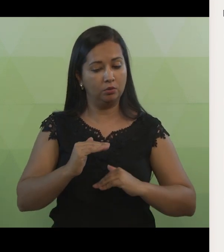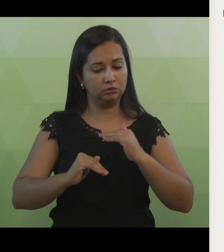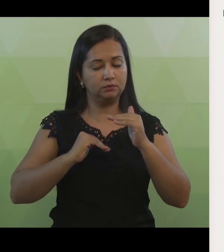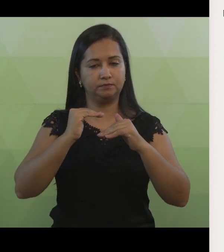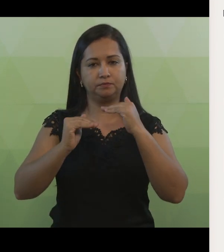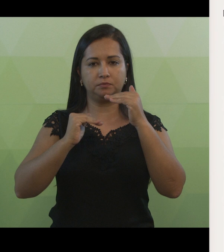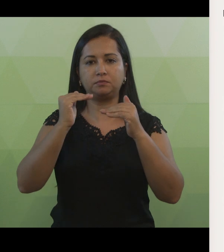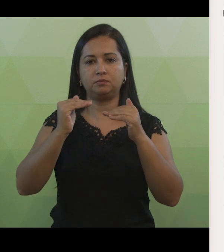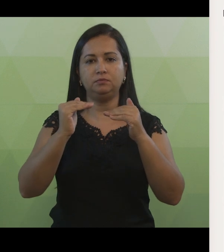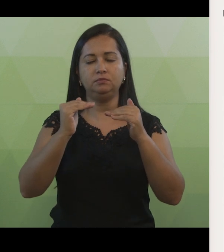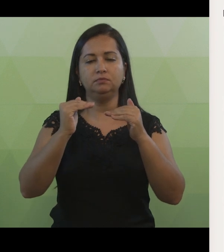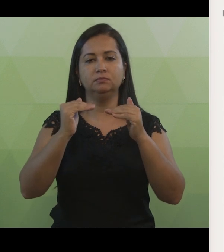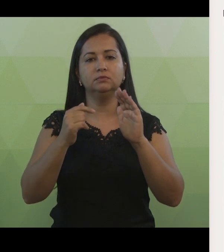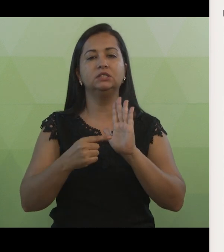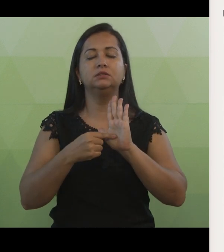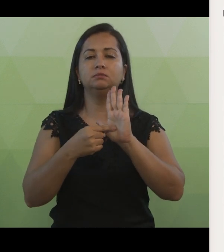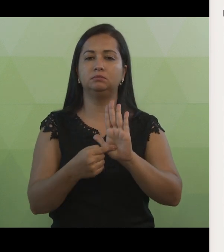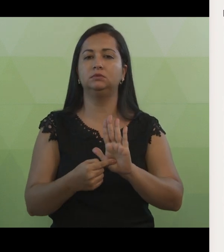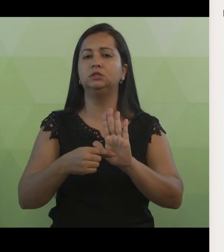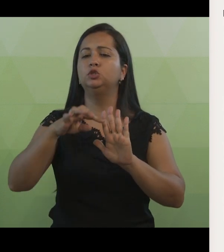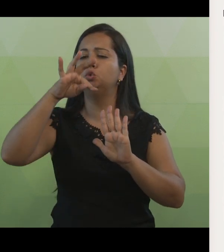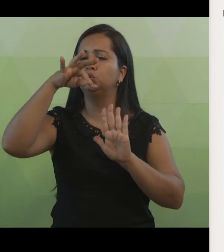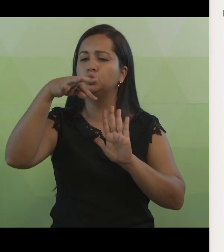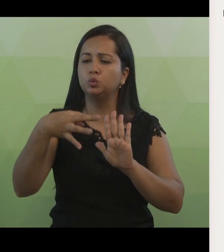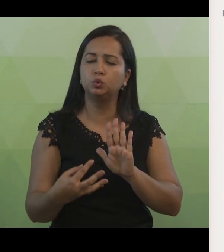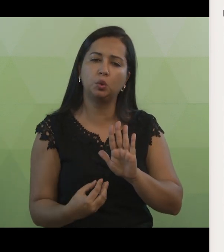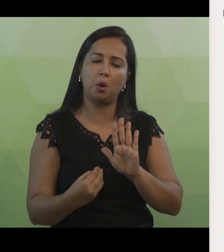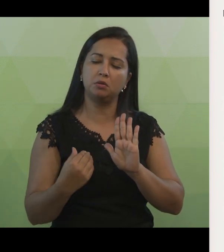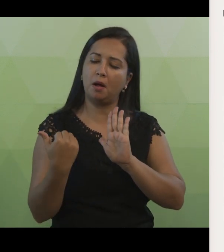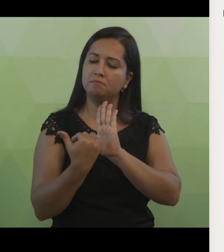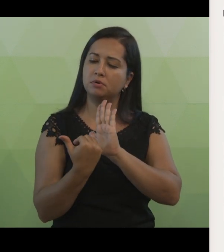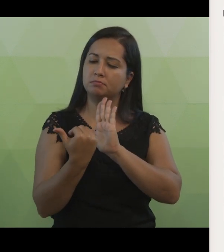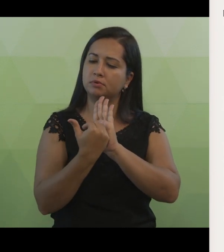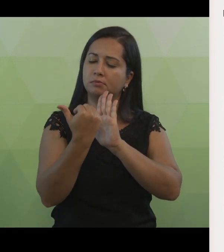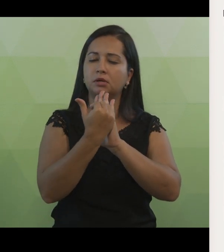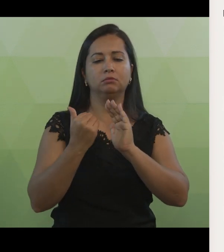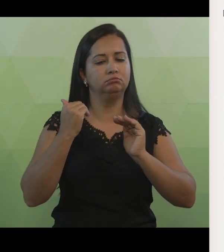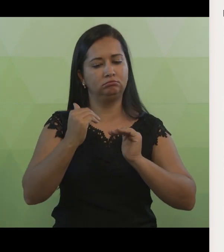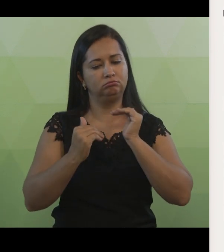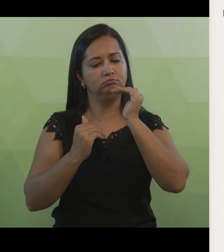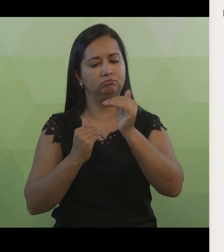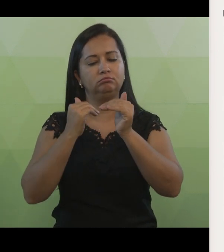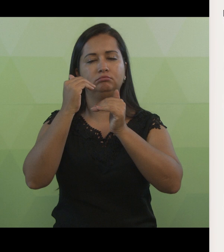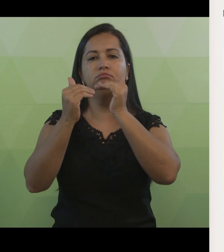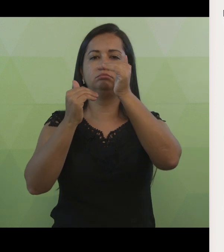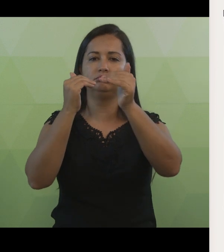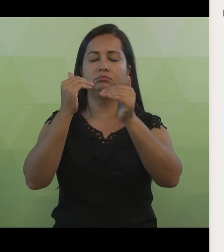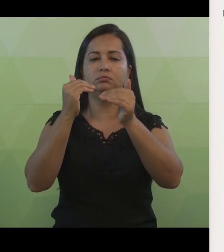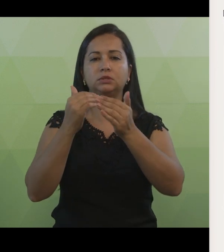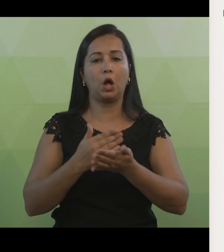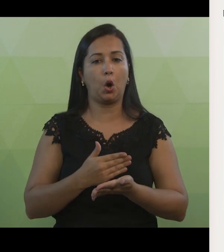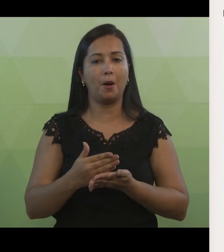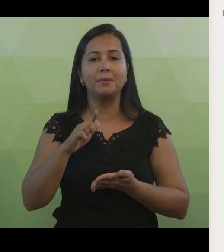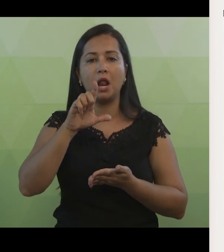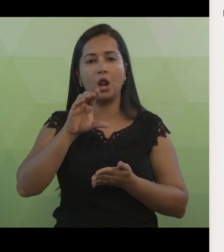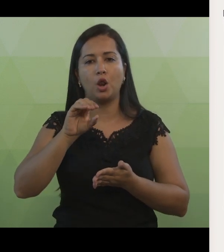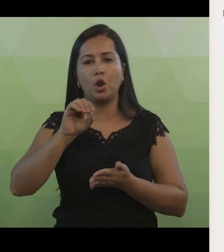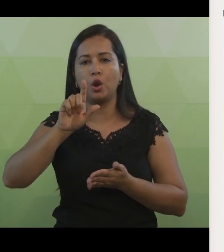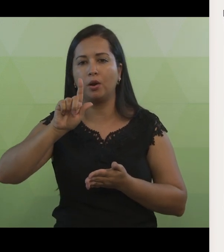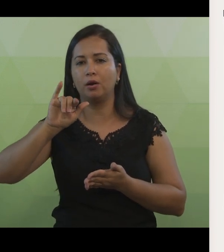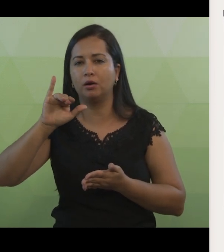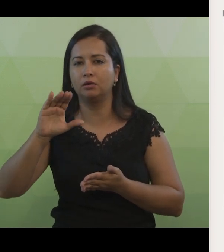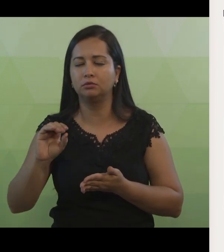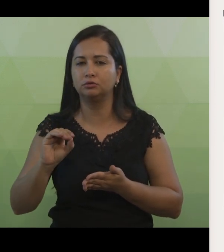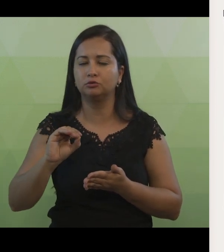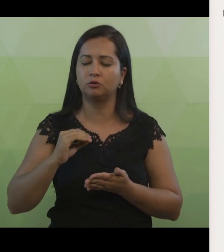se representar em todos os níveis de abstração as funcionalidades de segurança, tendo início a partir do projeto lógico até a implementação dos produtos